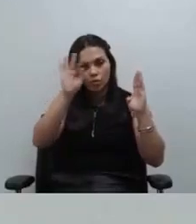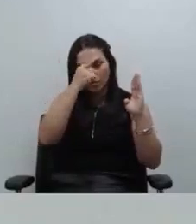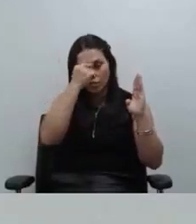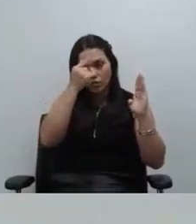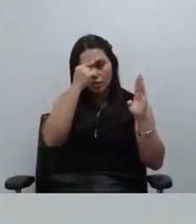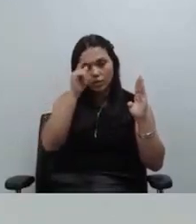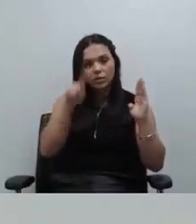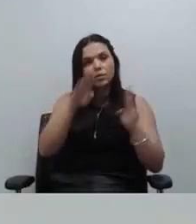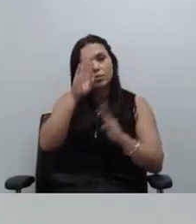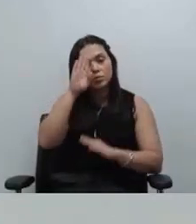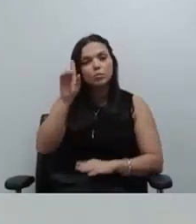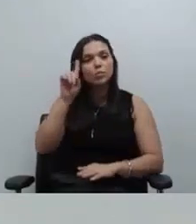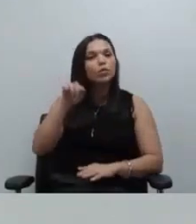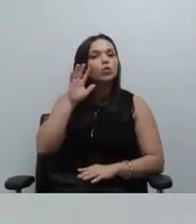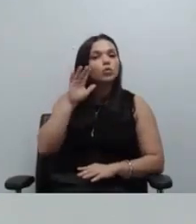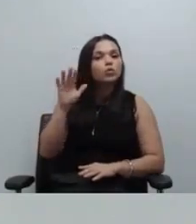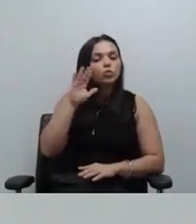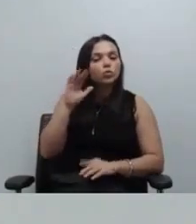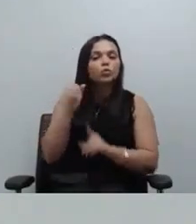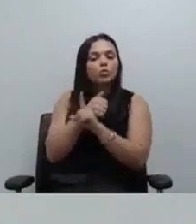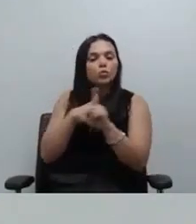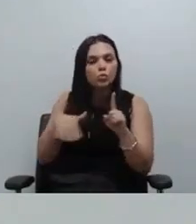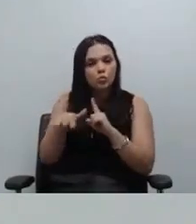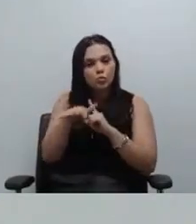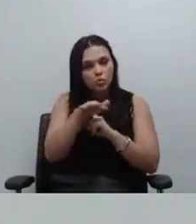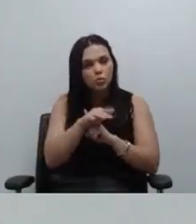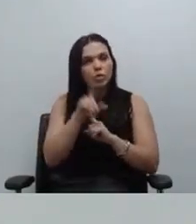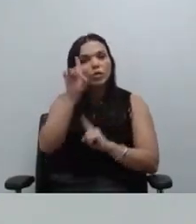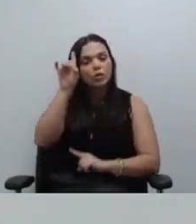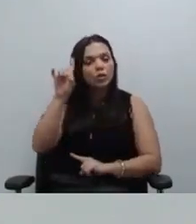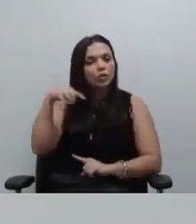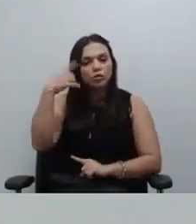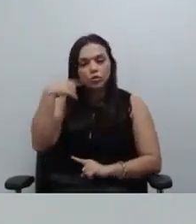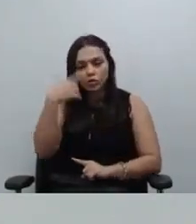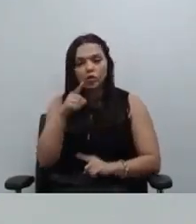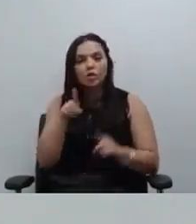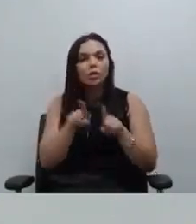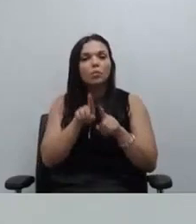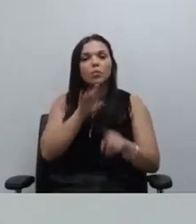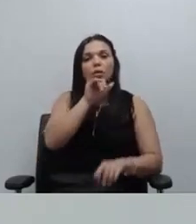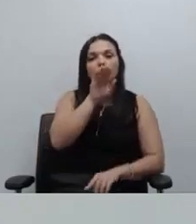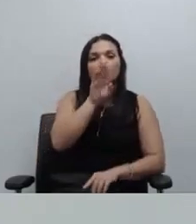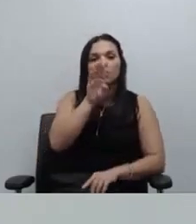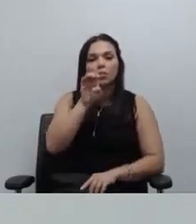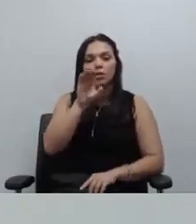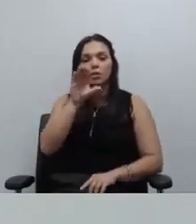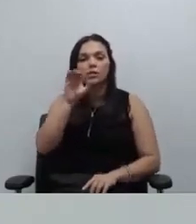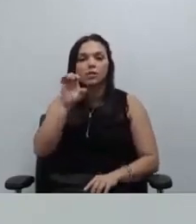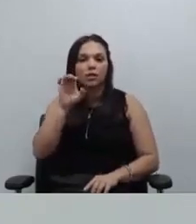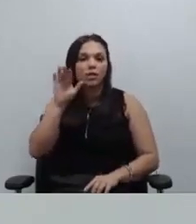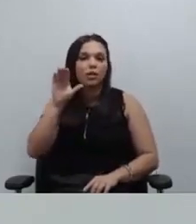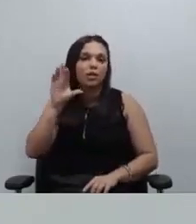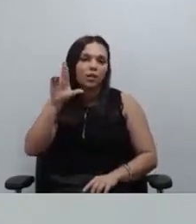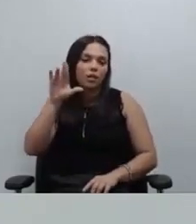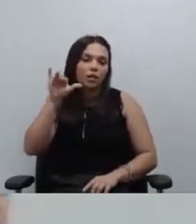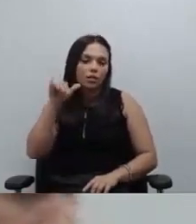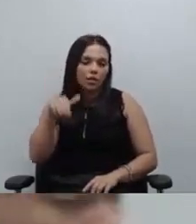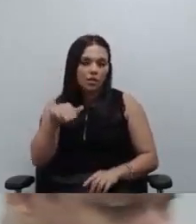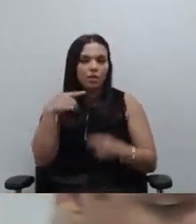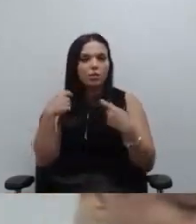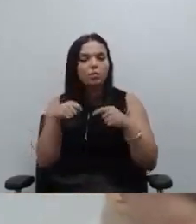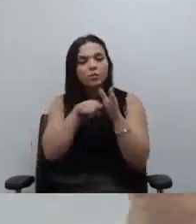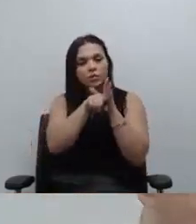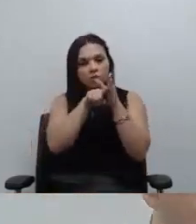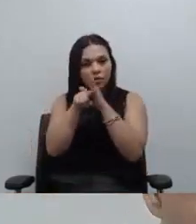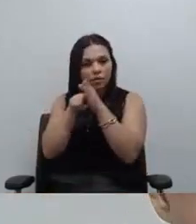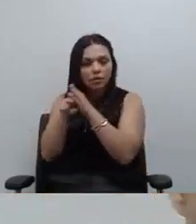de Direito, Sociologia e Filosofia da USP e a biblioteca do IBCCRIM. Todavia, relata ser imprescindível para o trabalho consultas ao acervo do